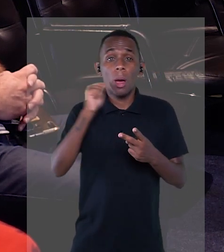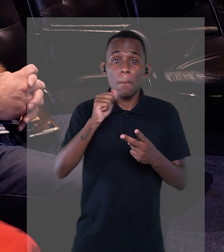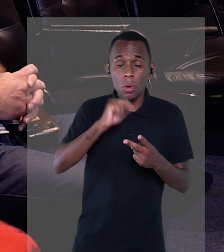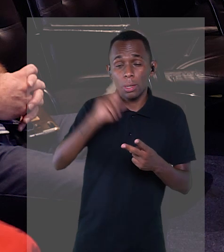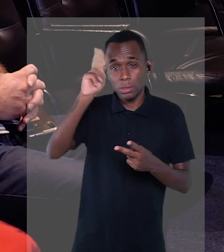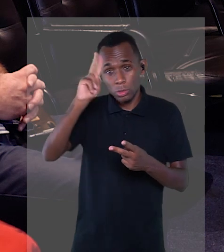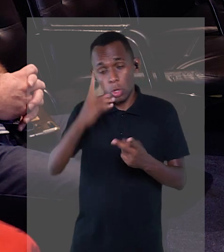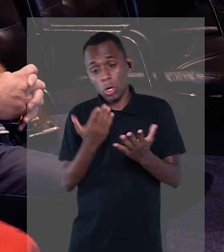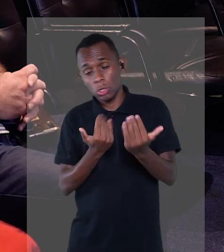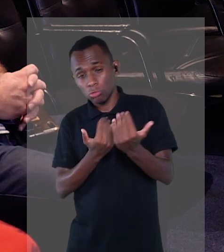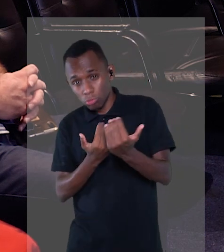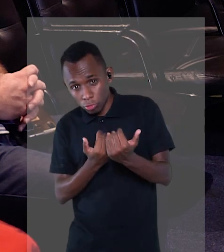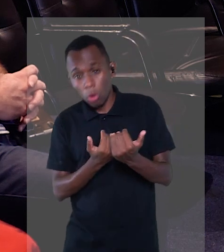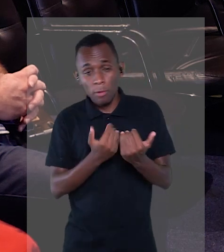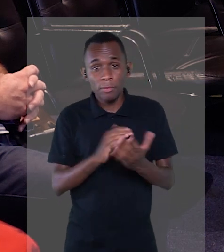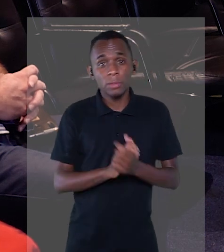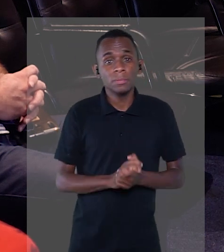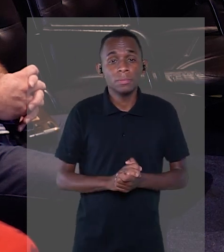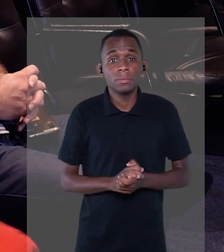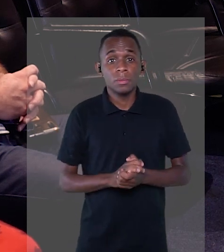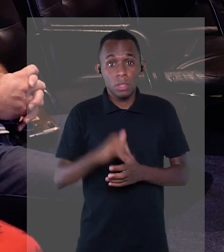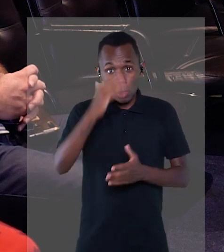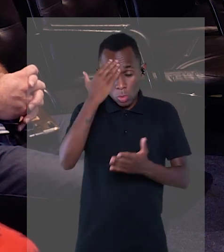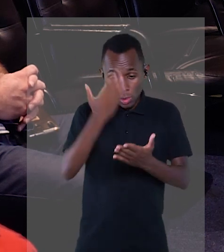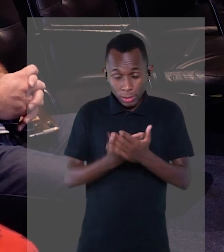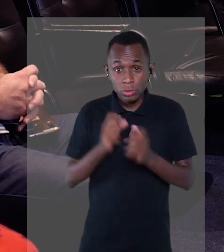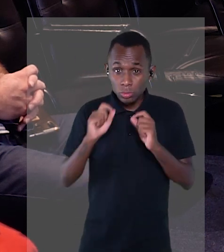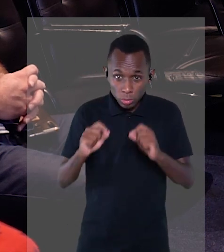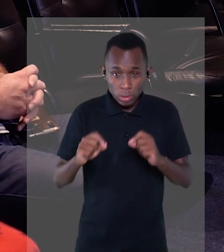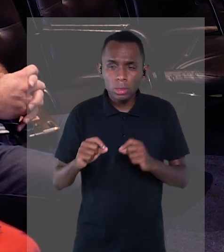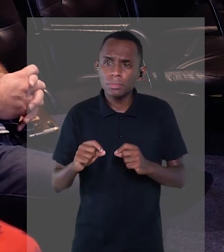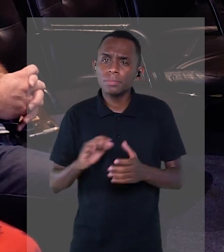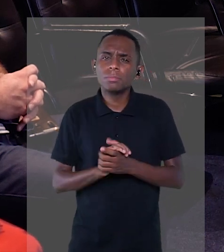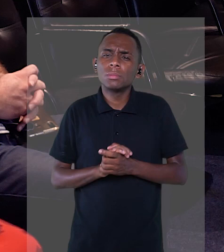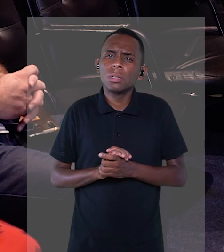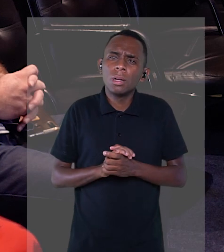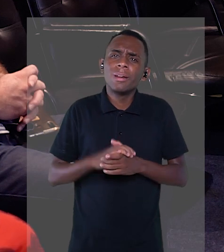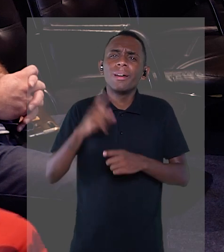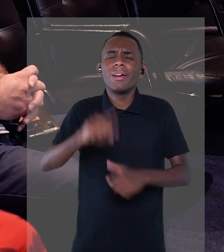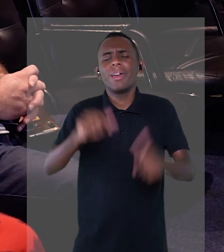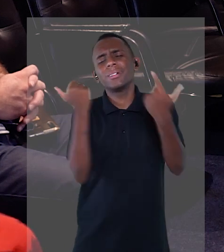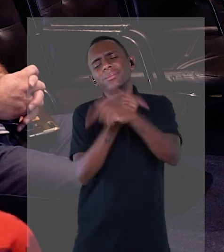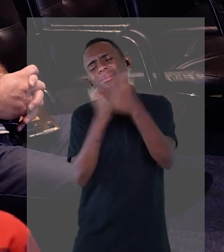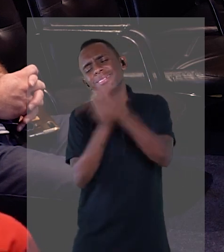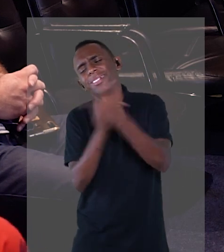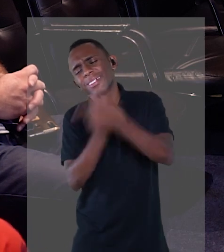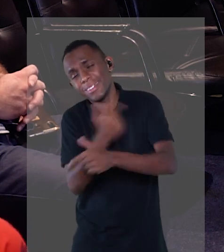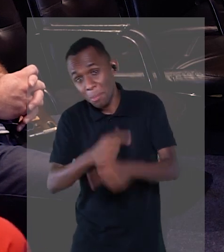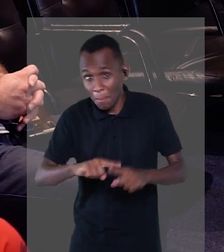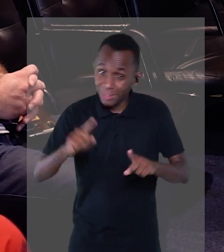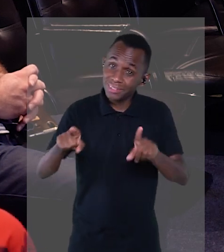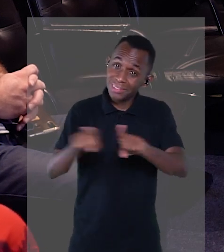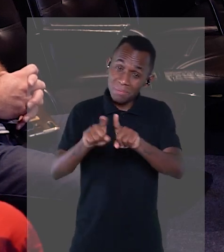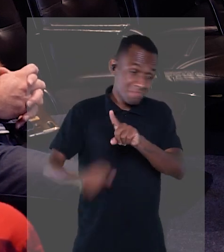jovem comunista que o partido matou, eu acho isso tão bem-humorado, tão